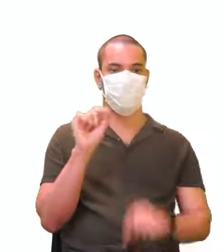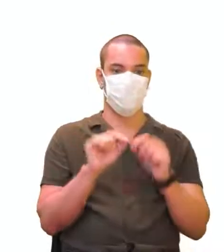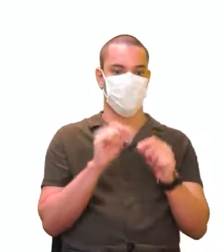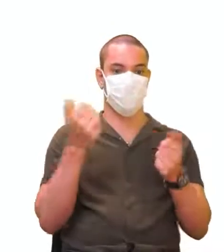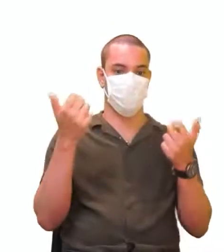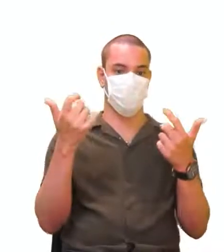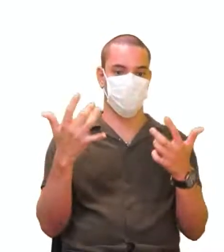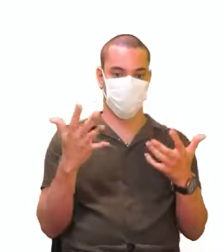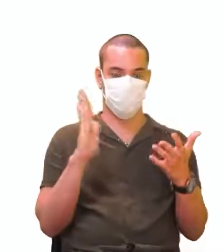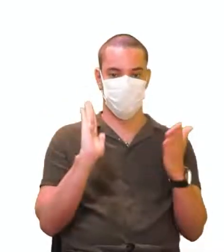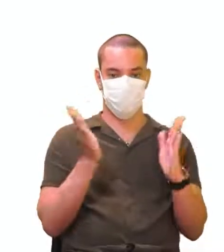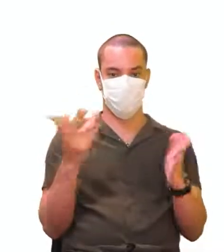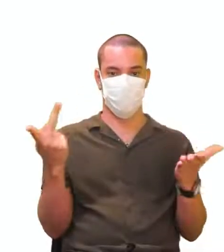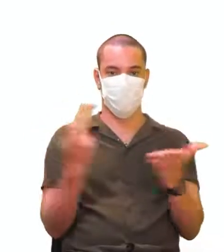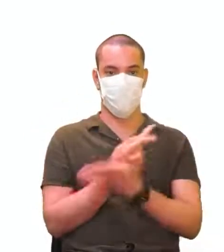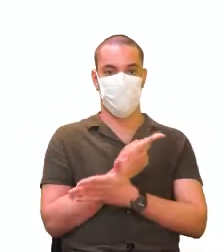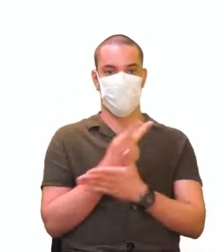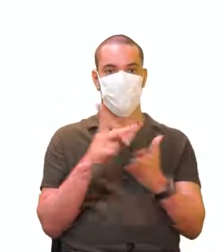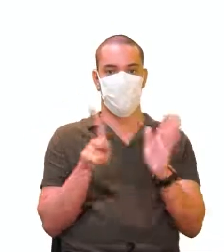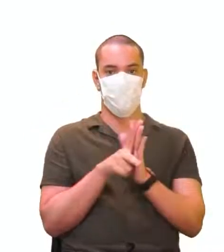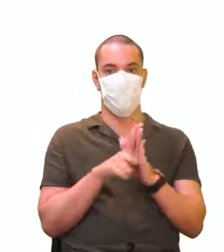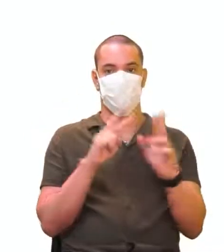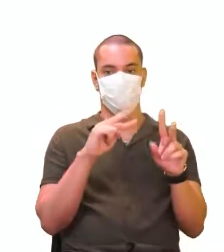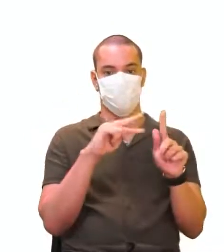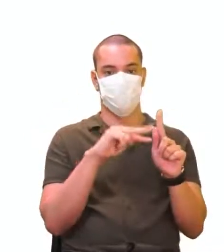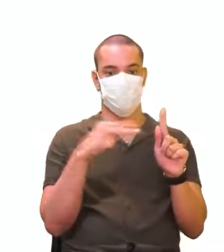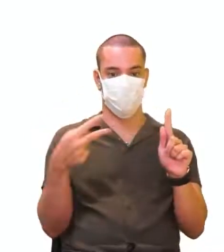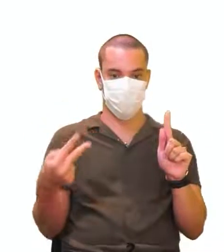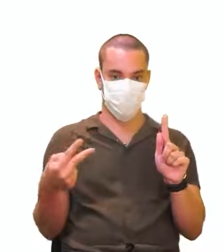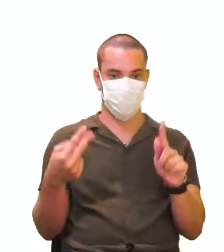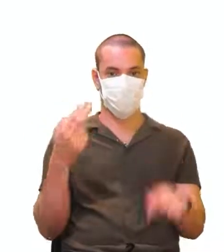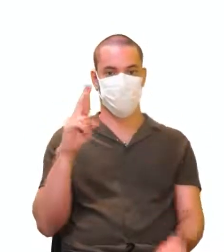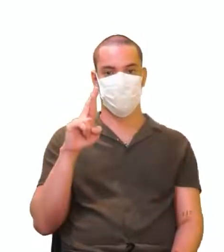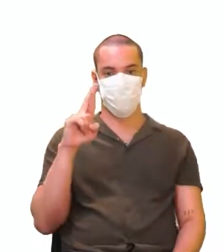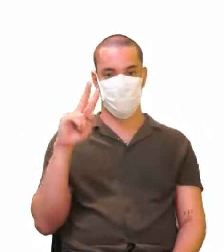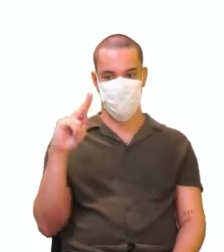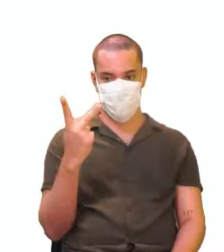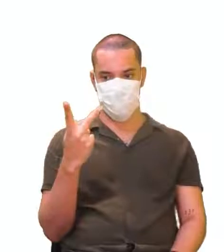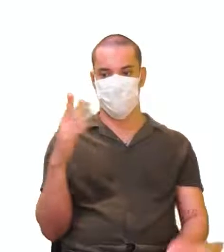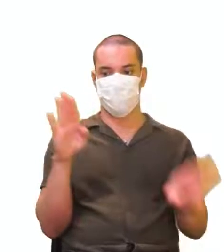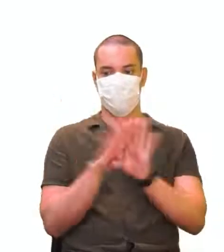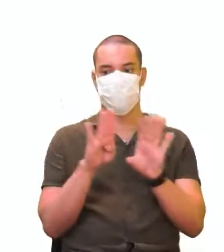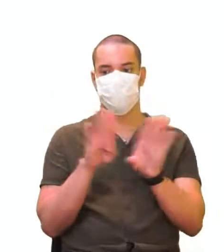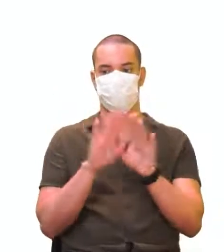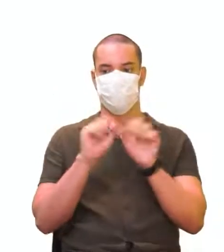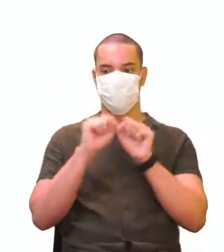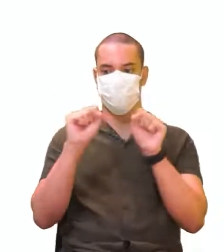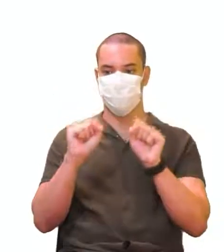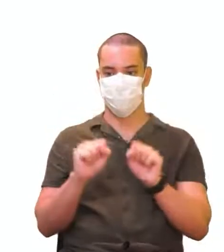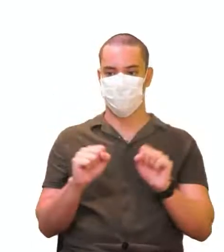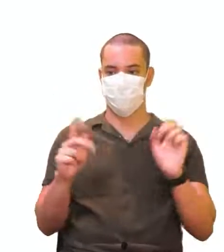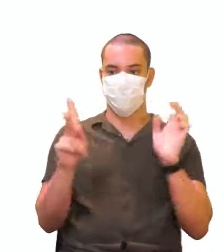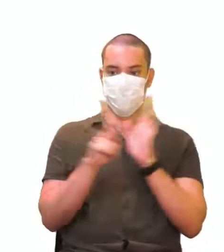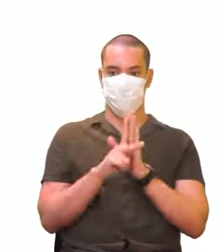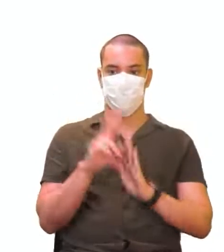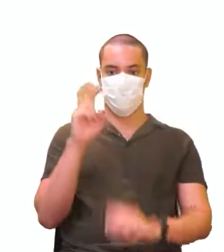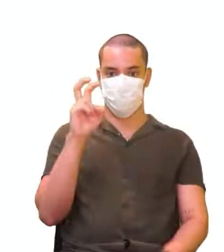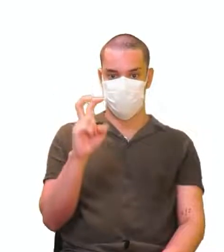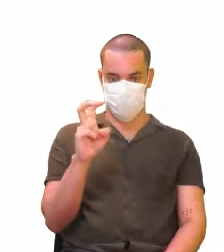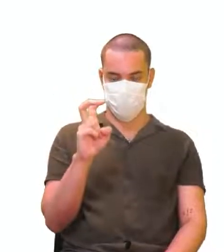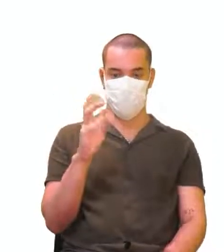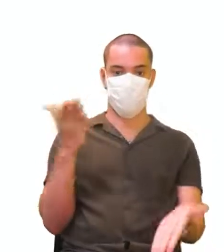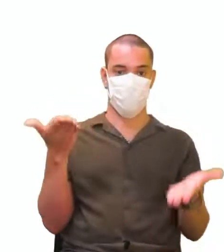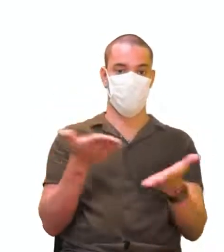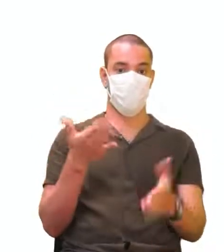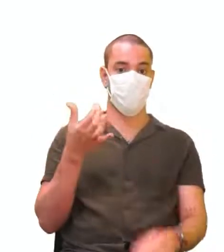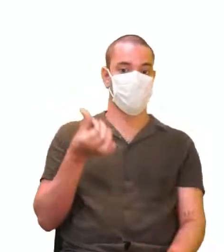aqui o genótipo, tanto do fator RH aqui, quanto do sistema BO para esse indivíduo 5. E agora